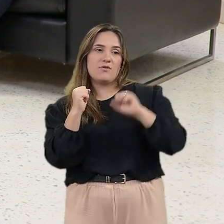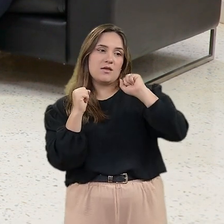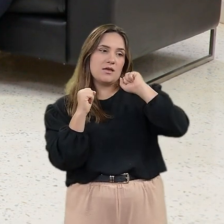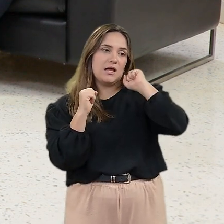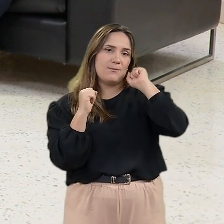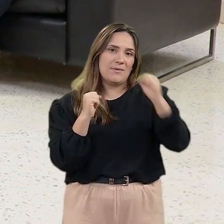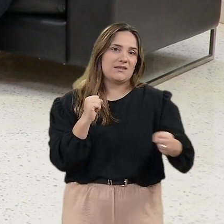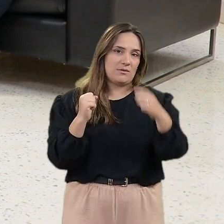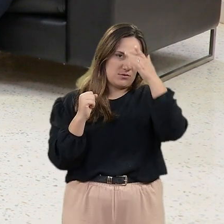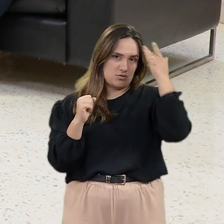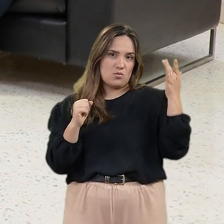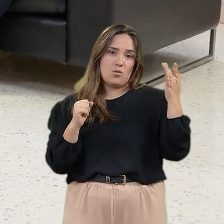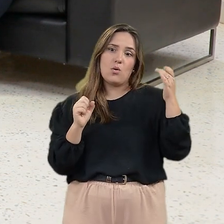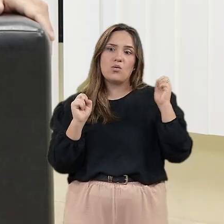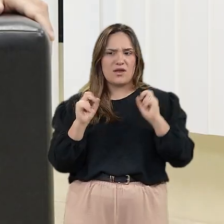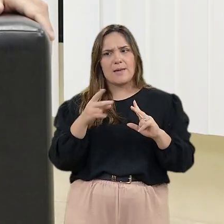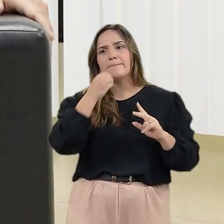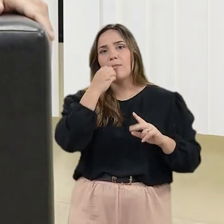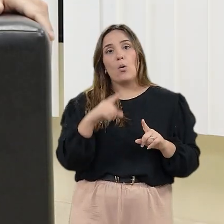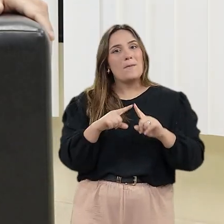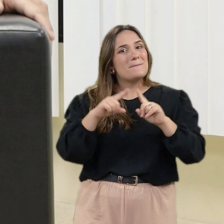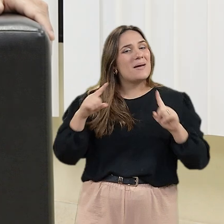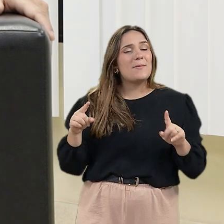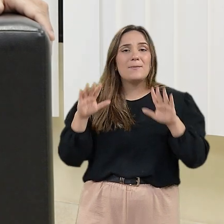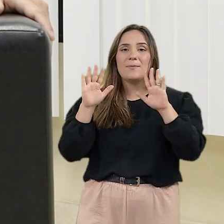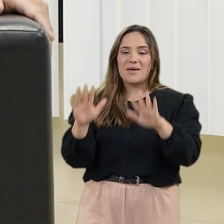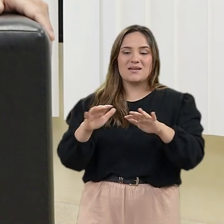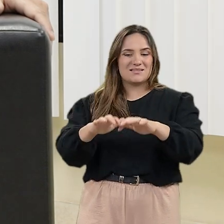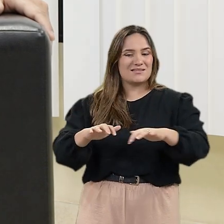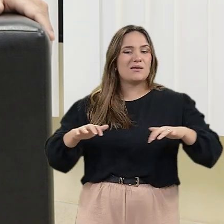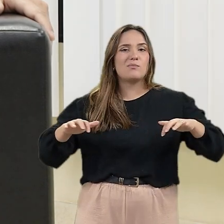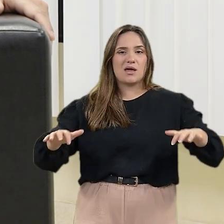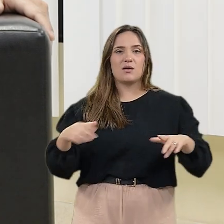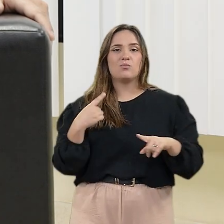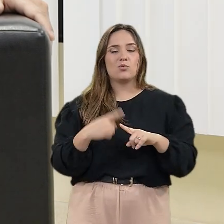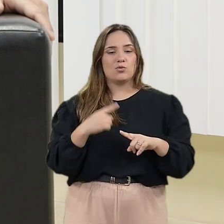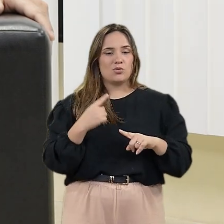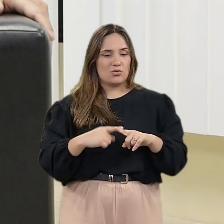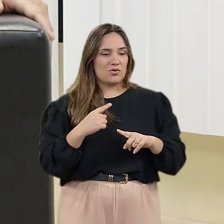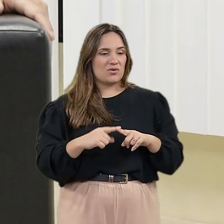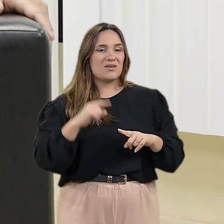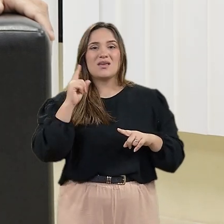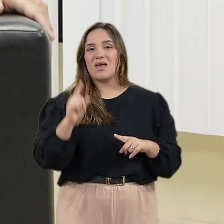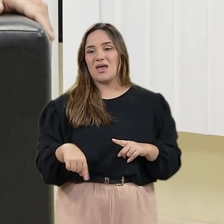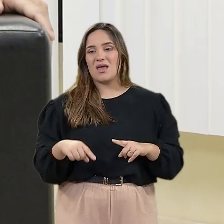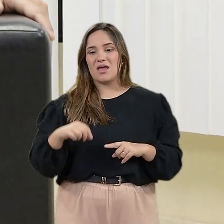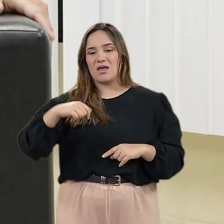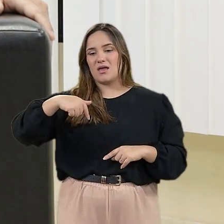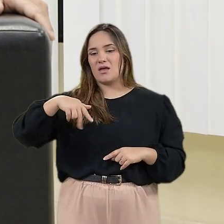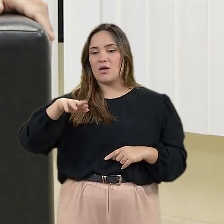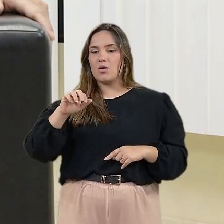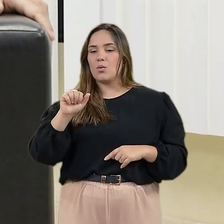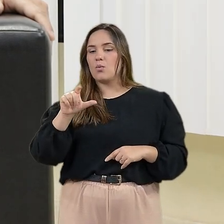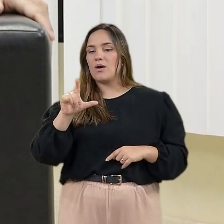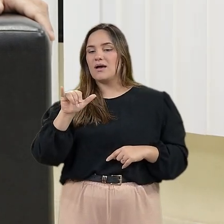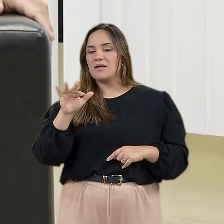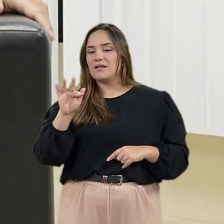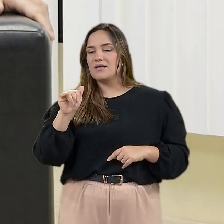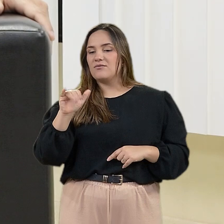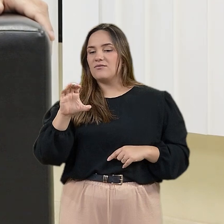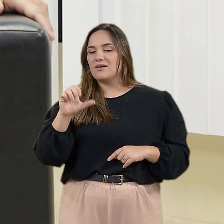era considerado uma qualificadora. Porém, o fato de tecnicamente tratar-se de uma